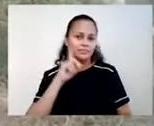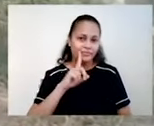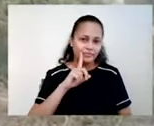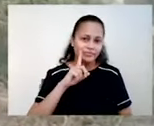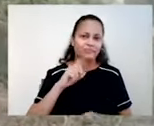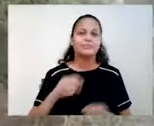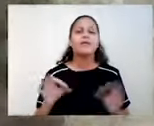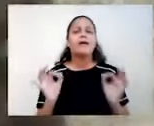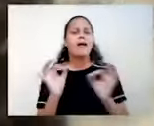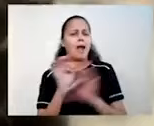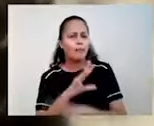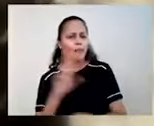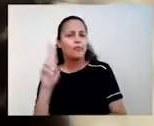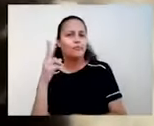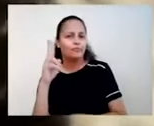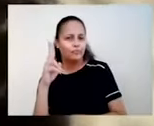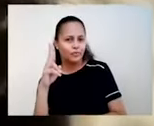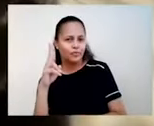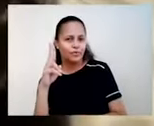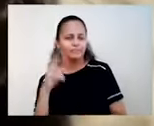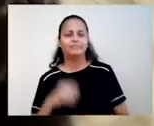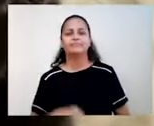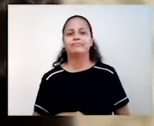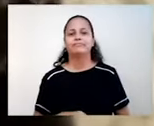El Salvador e no Uruguai.